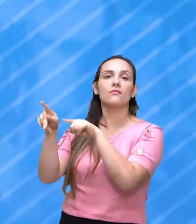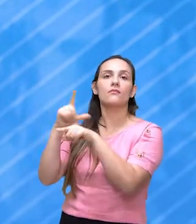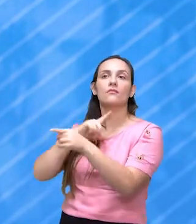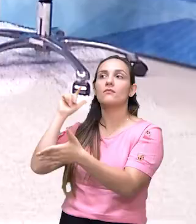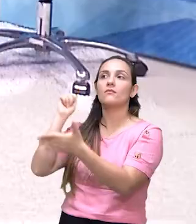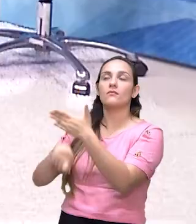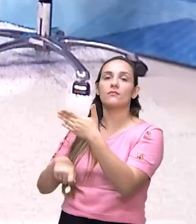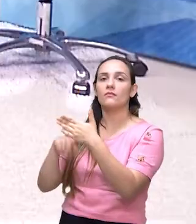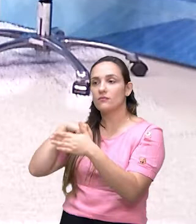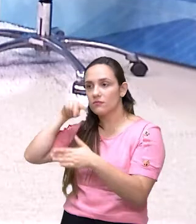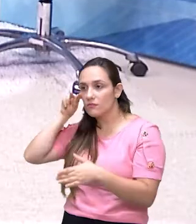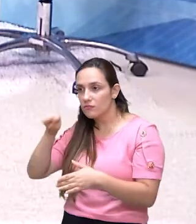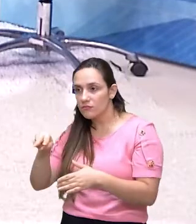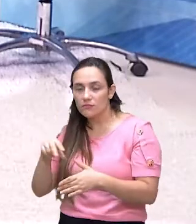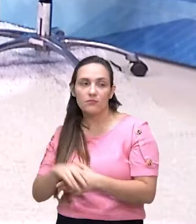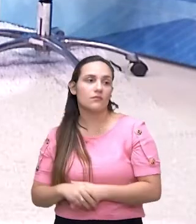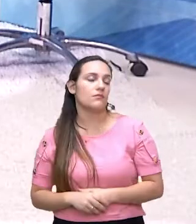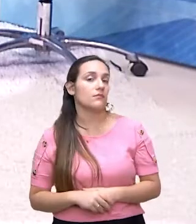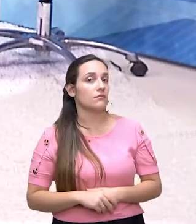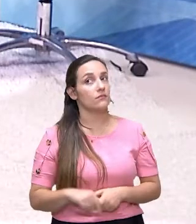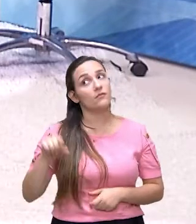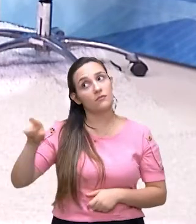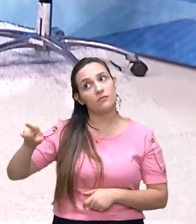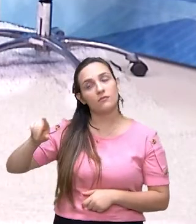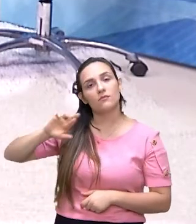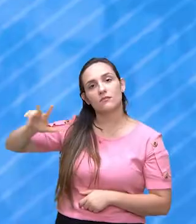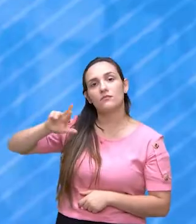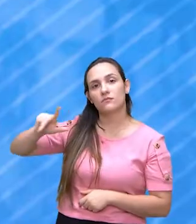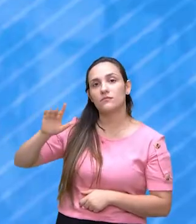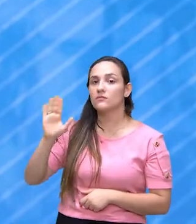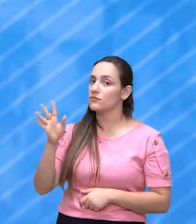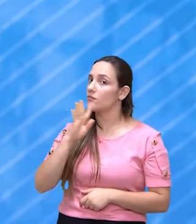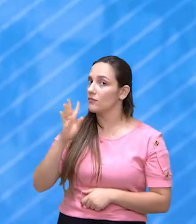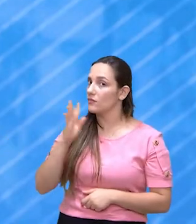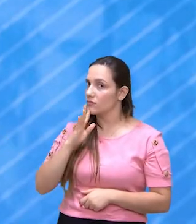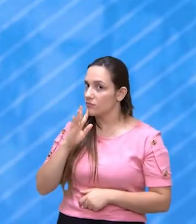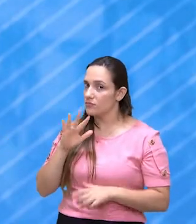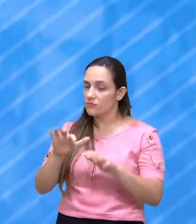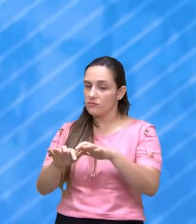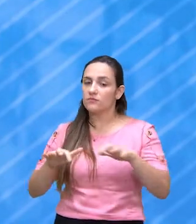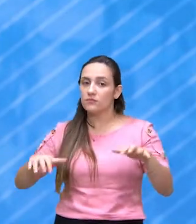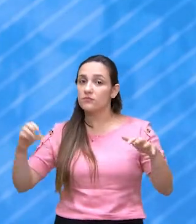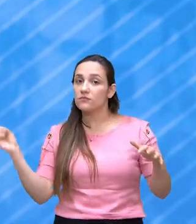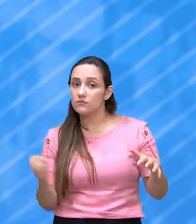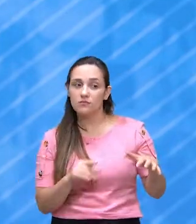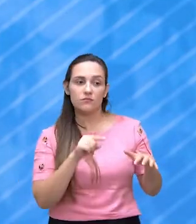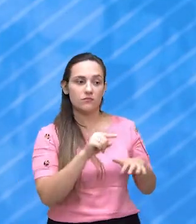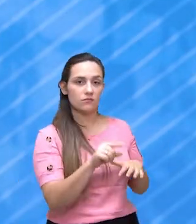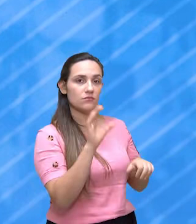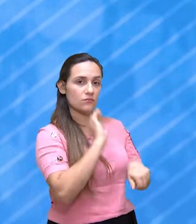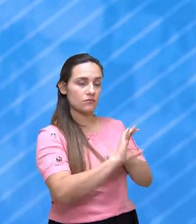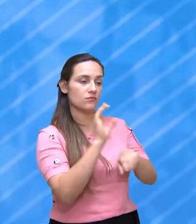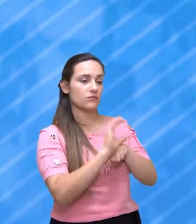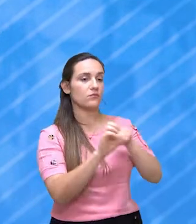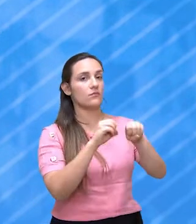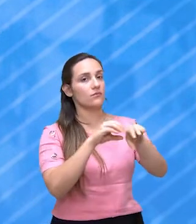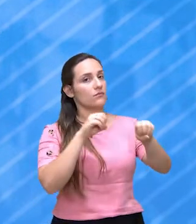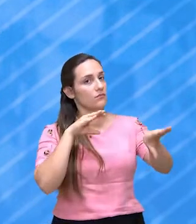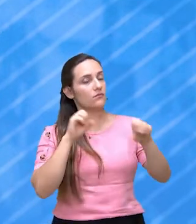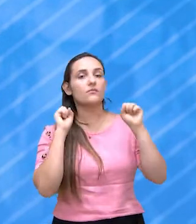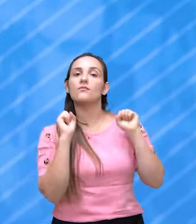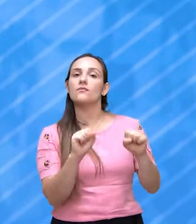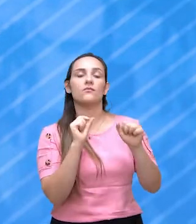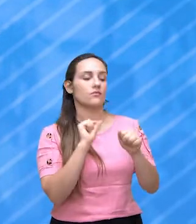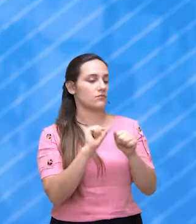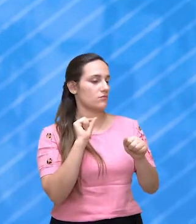que a presença do aluno é controlado ali fisicamente essa modalidade nós já conhecemos bem a grande novidade veio com os cursos a